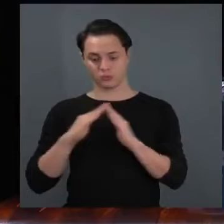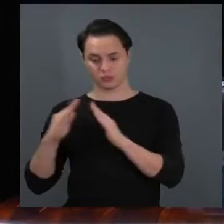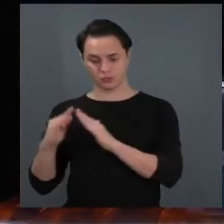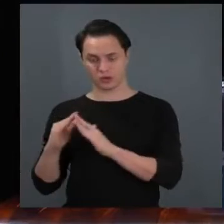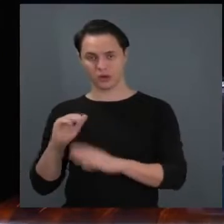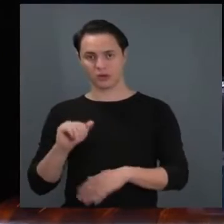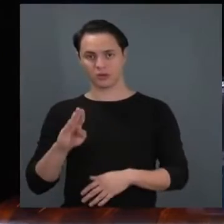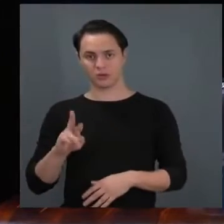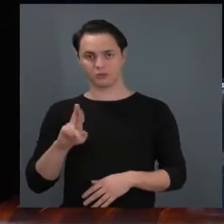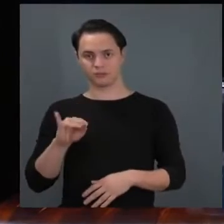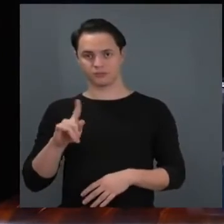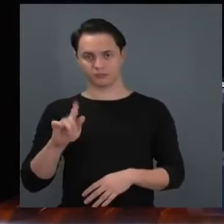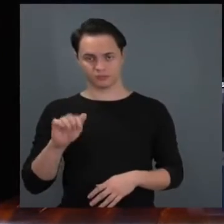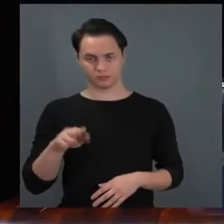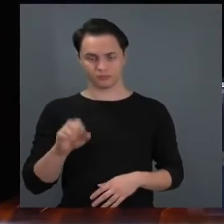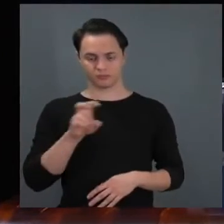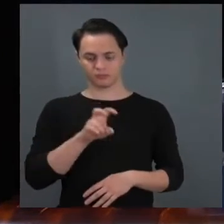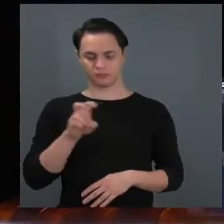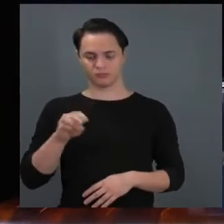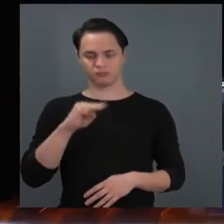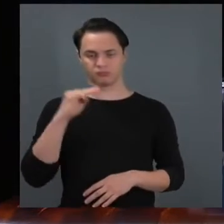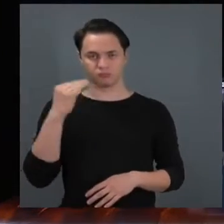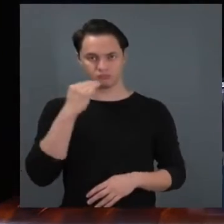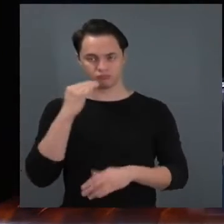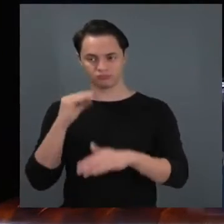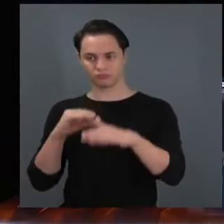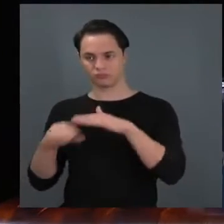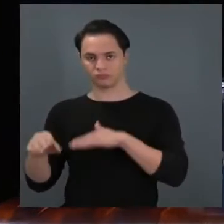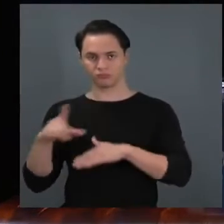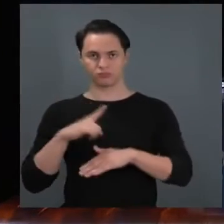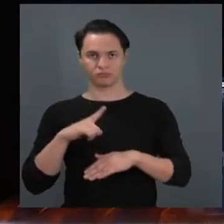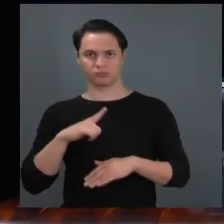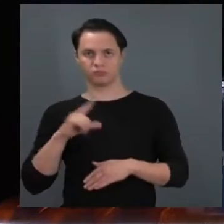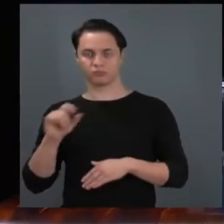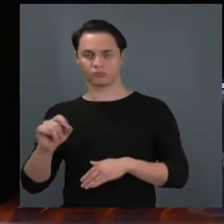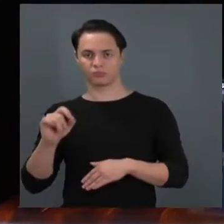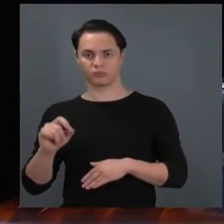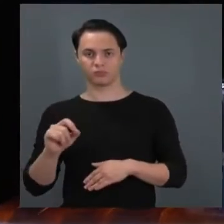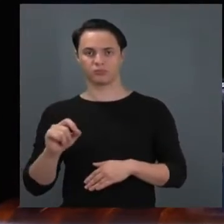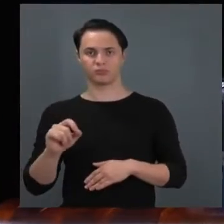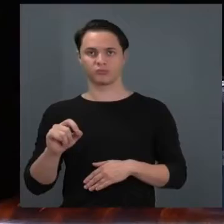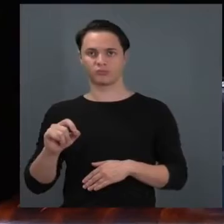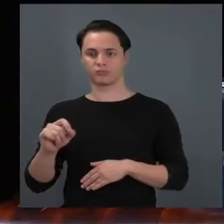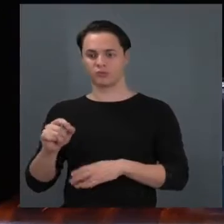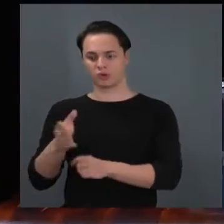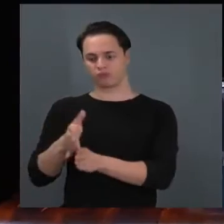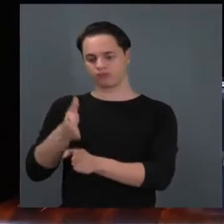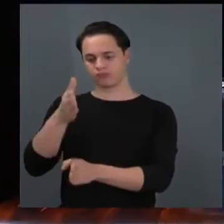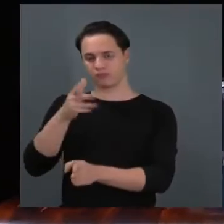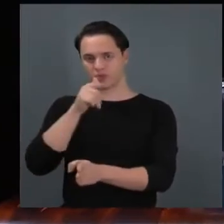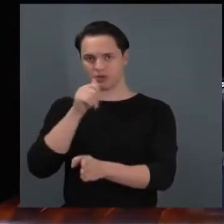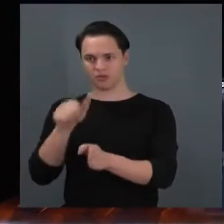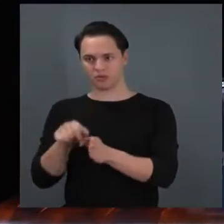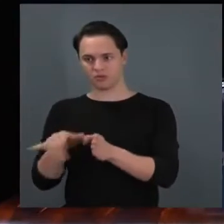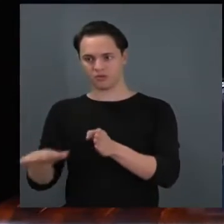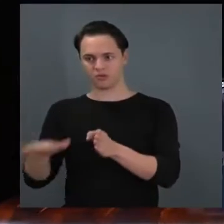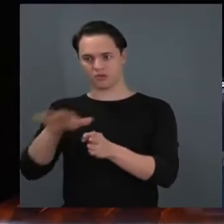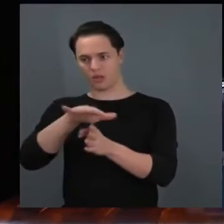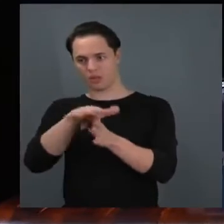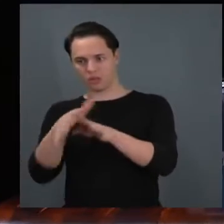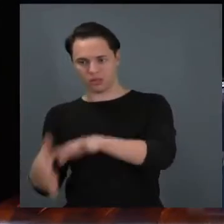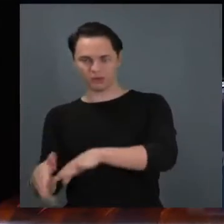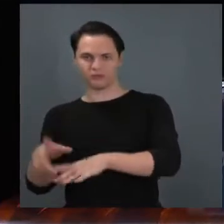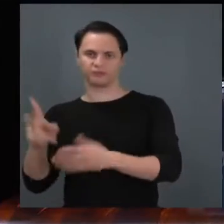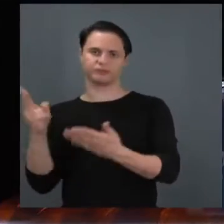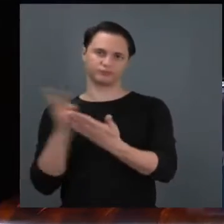chamado. 55 milhões para a contenção das encostas, que vão despencando em cima das